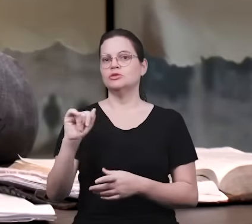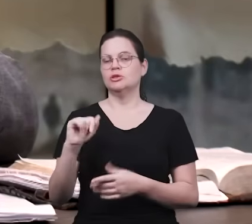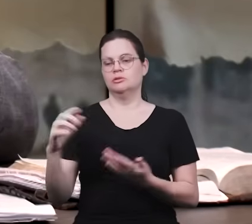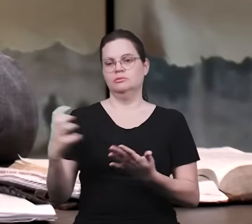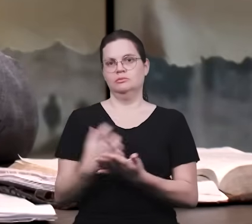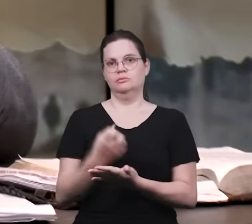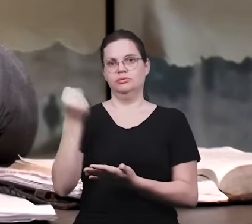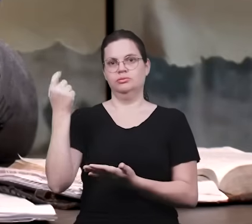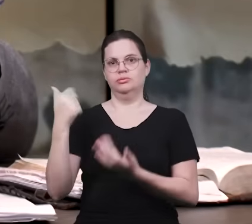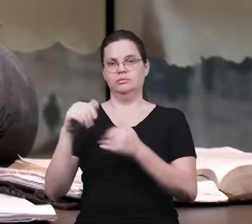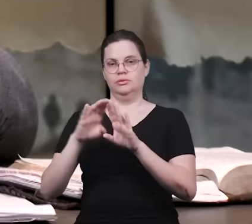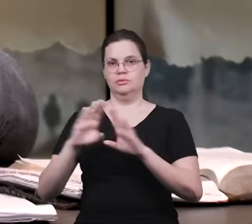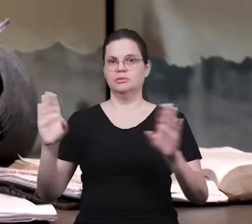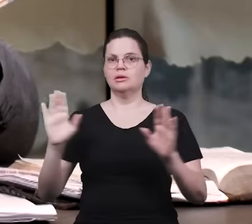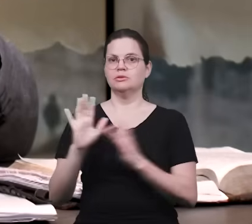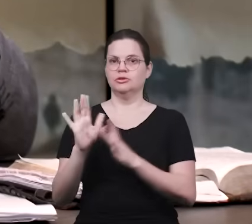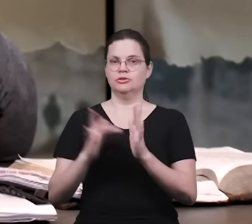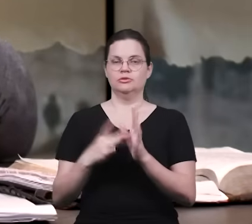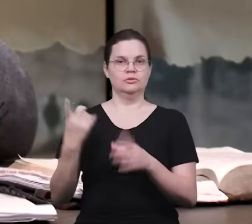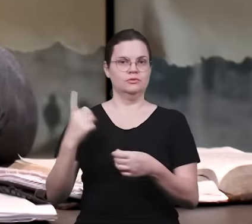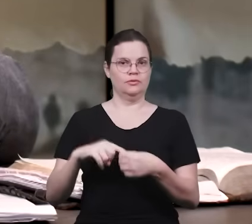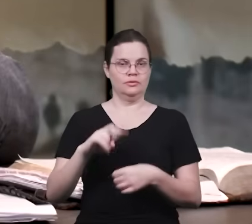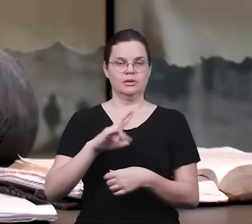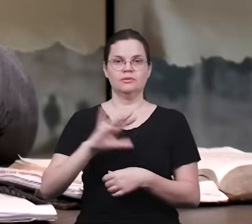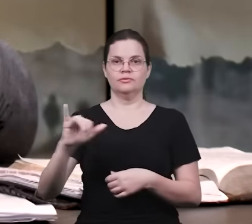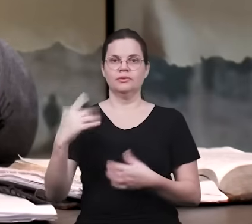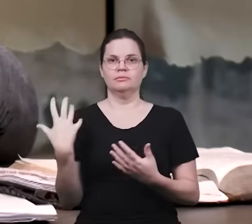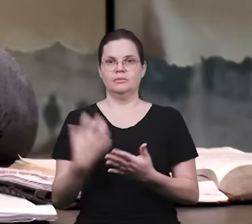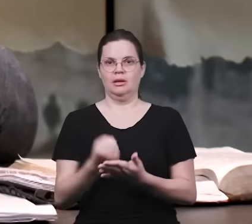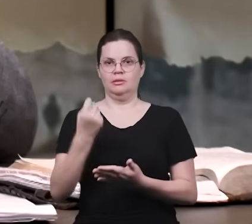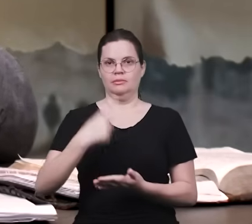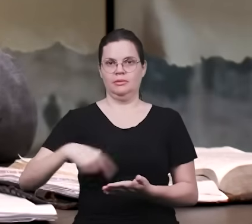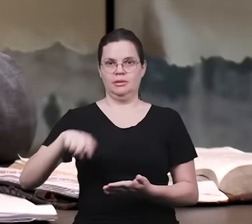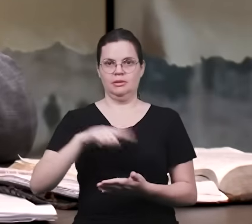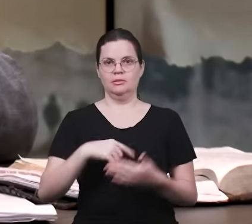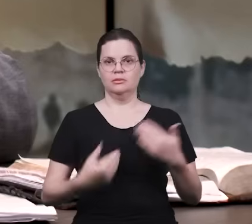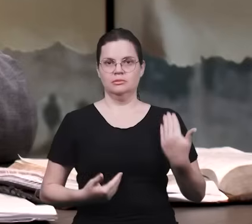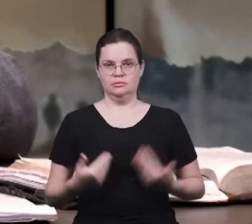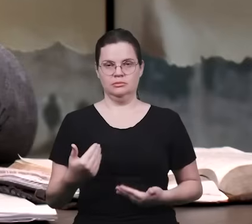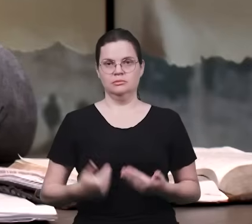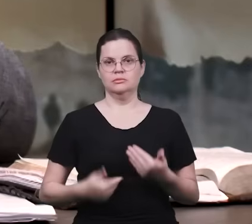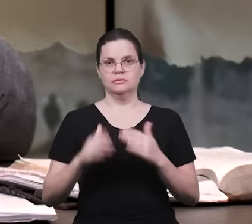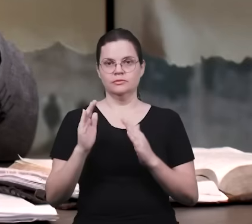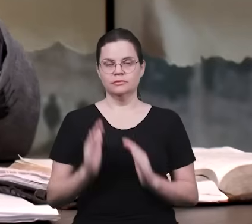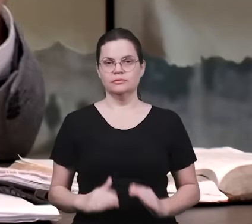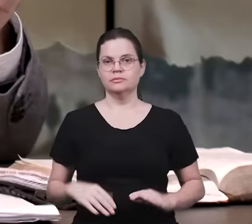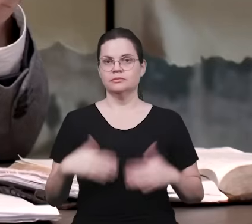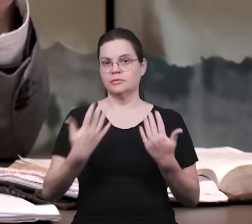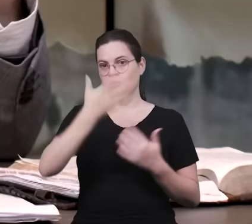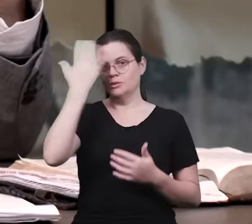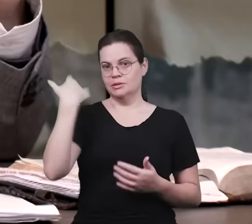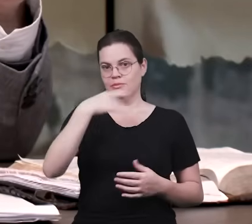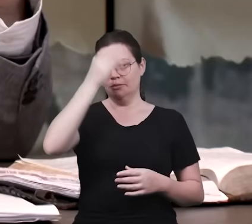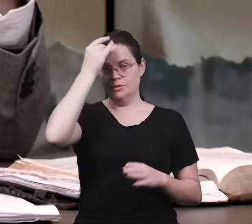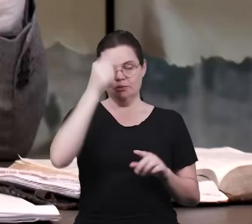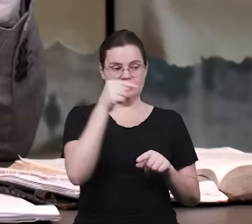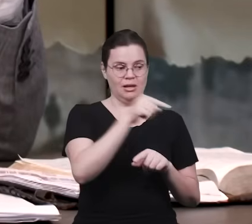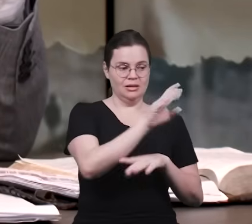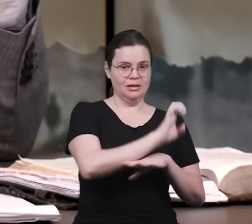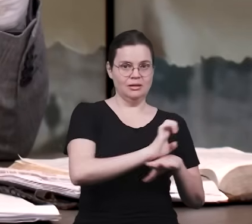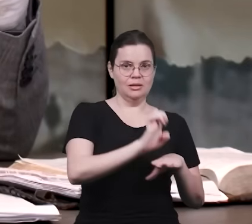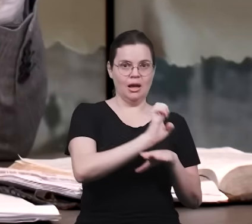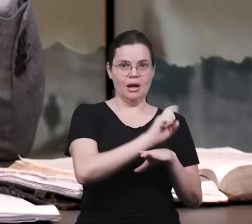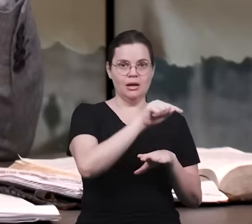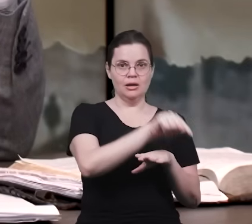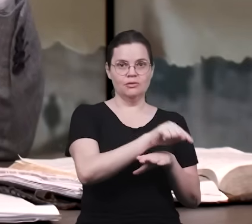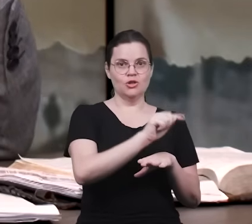arrebatamento da igreja, quando Jesus voltar, o Senhor Jesus voltar para buscar a sua igreja. Então, esse Espírito Santo que foi derramado lá no